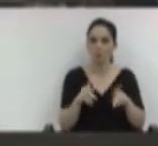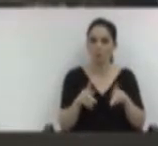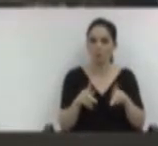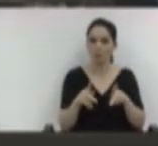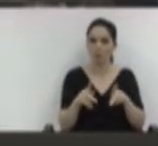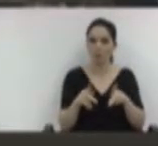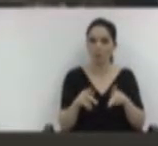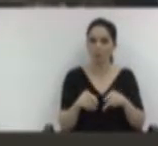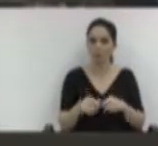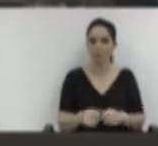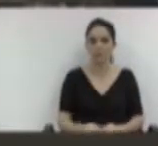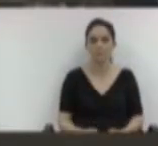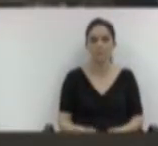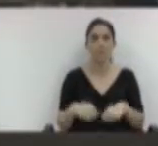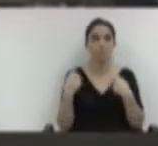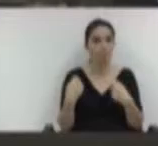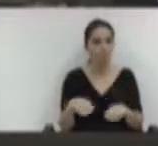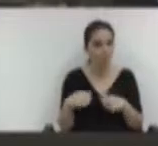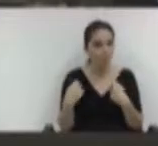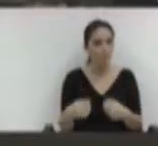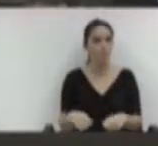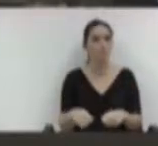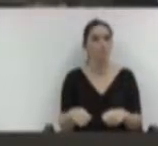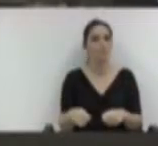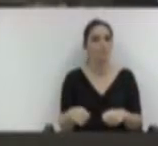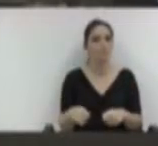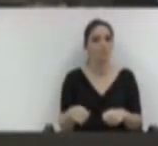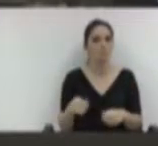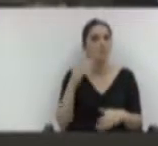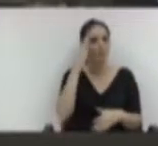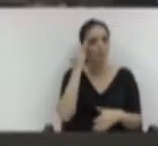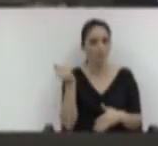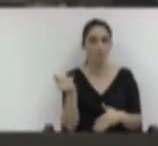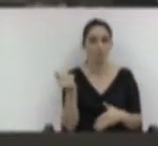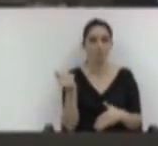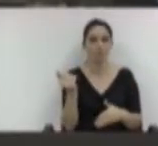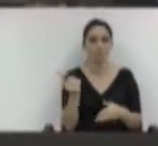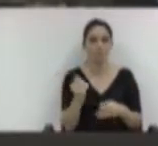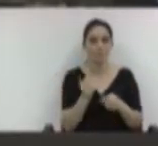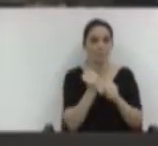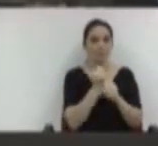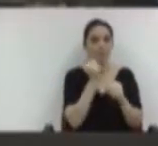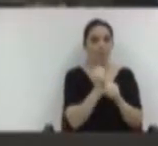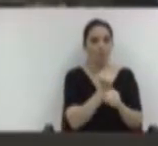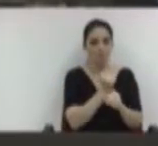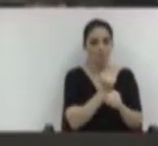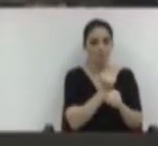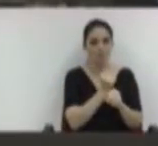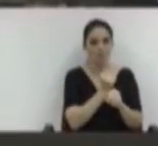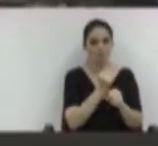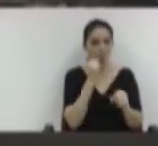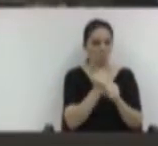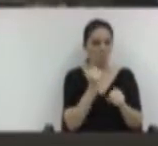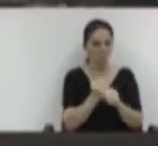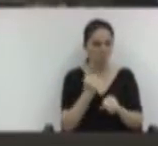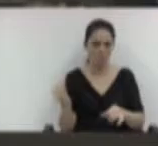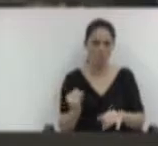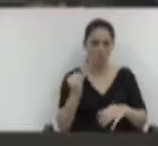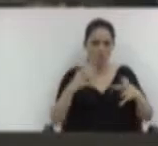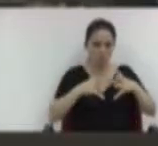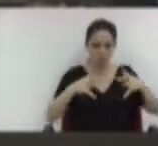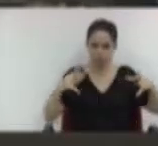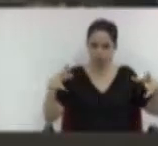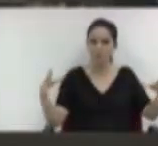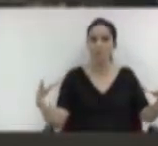carece e necessita de saber a respeito dessa obra. É uma obra bastante grande, uma obra que vai